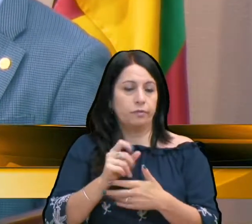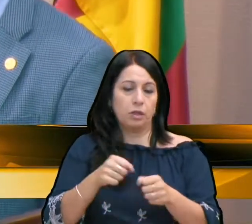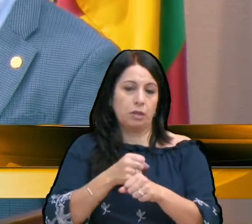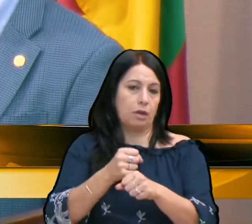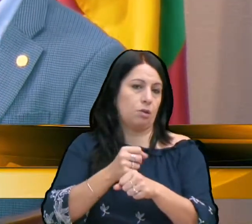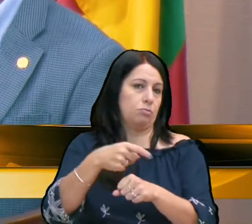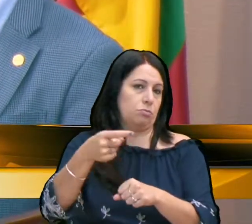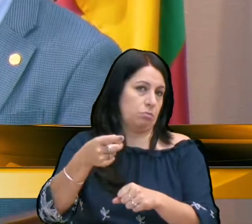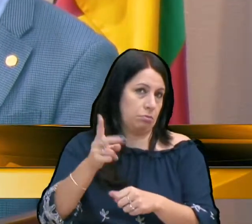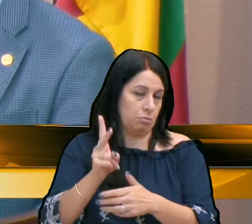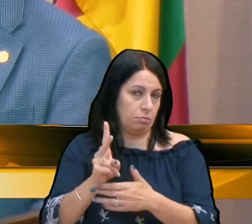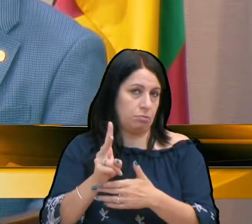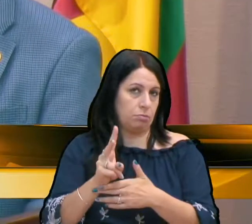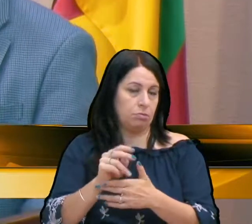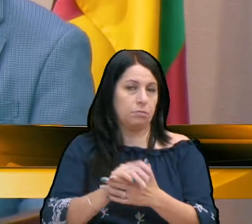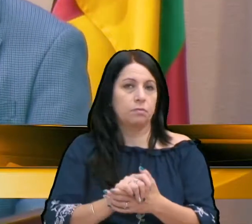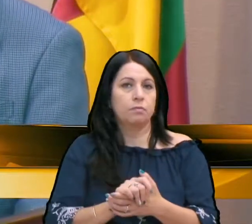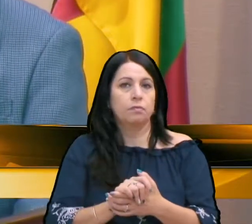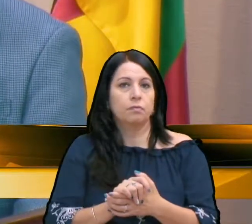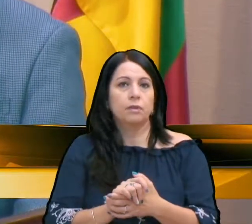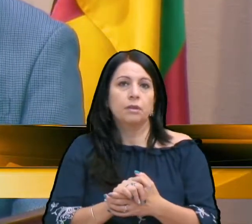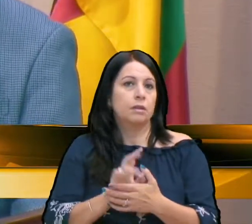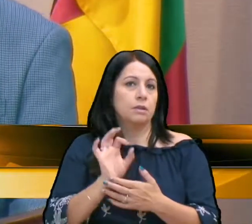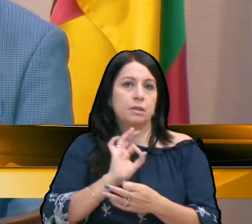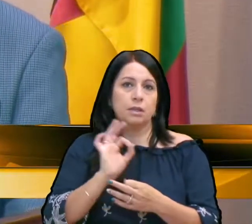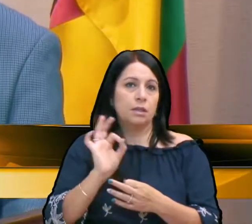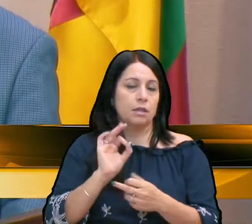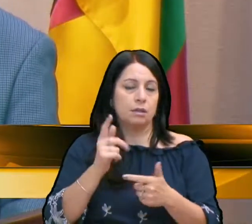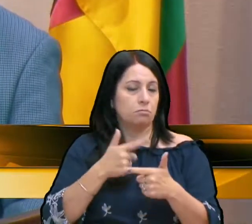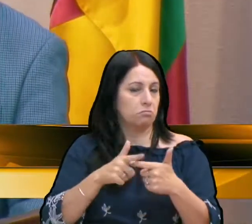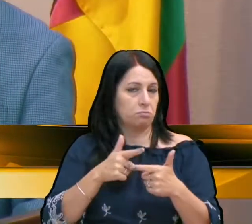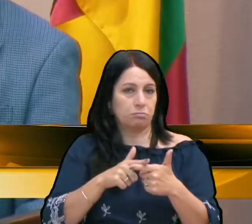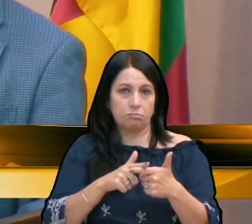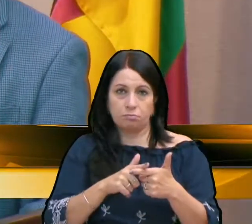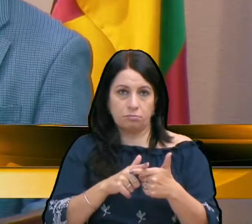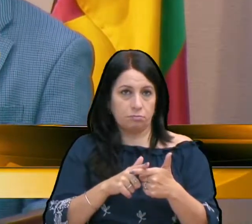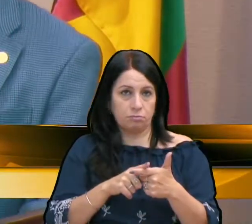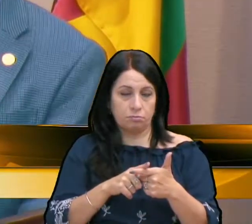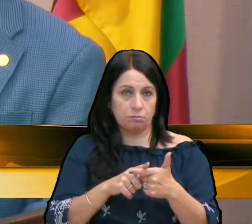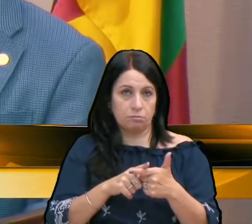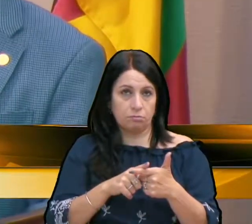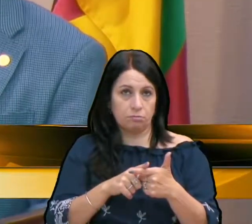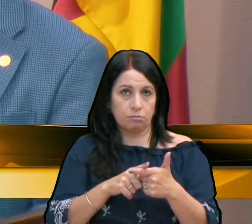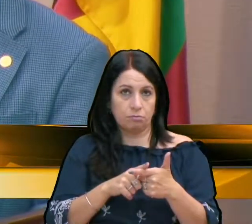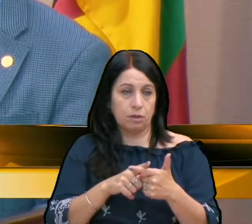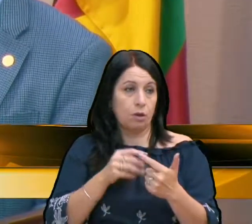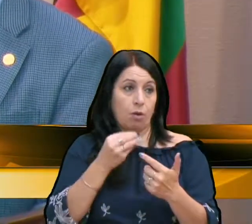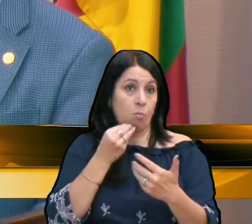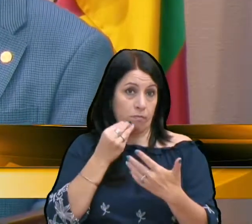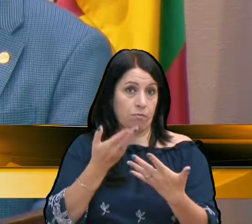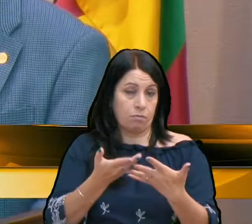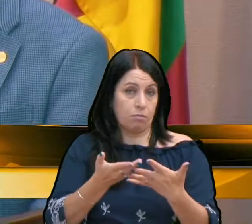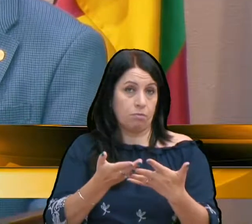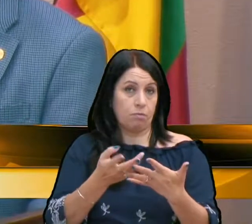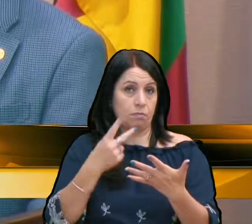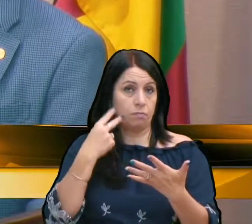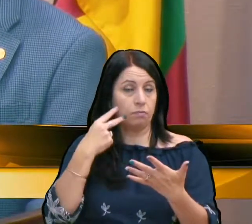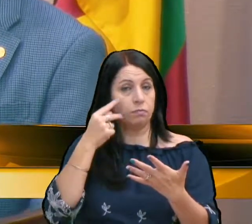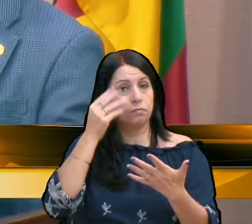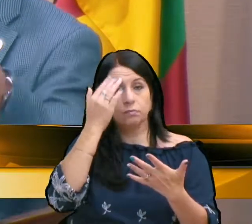dos anos, absolutamente sem nenhum problema, quando é óbvio, vereadora